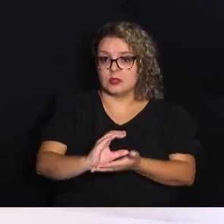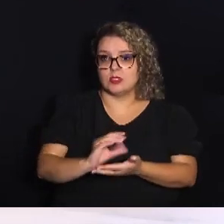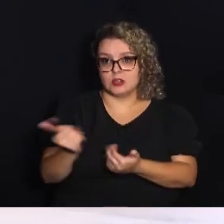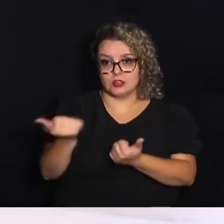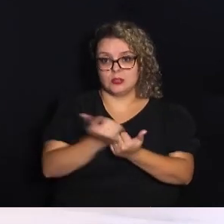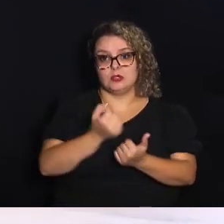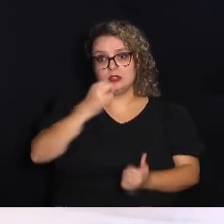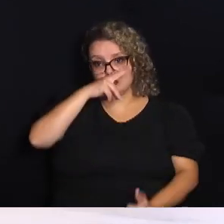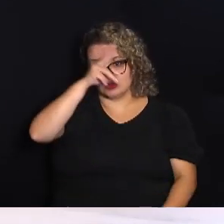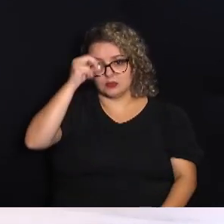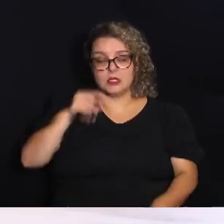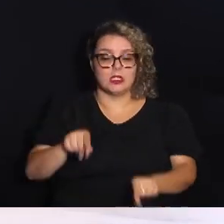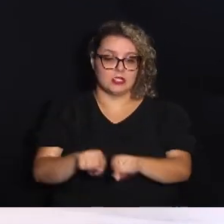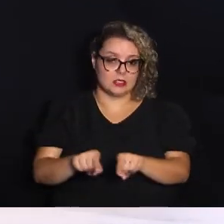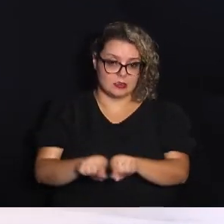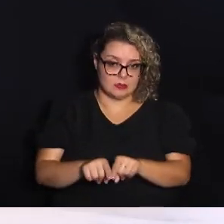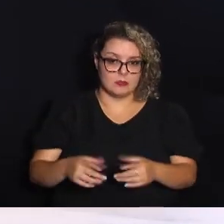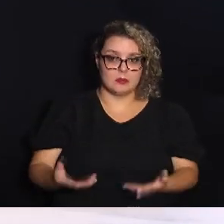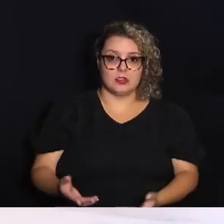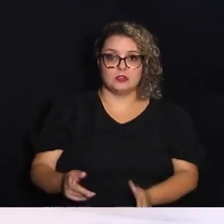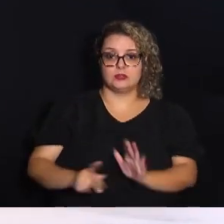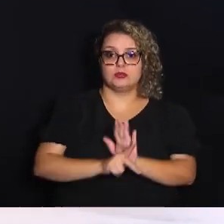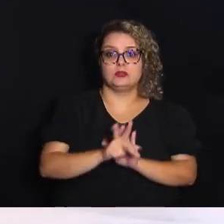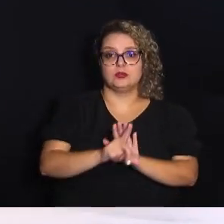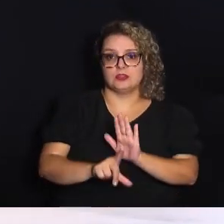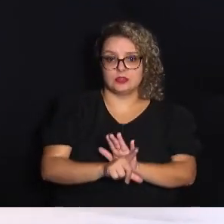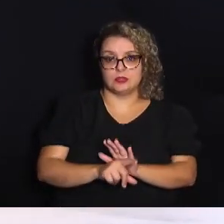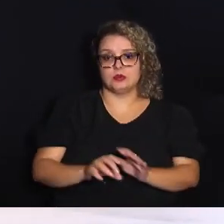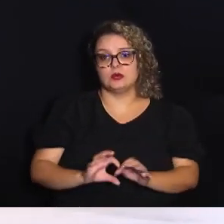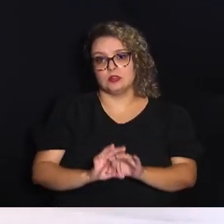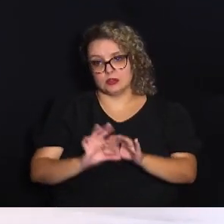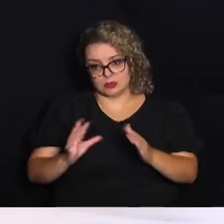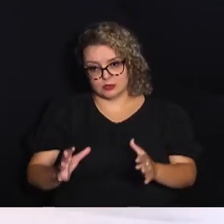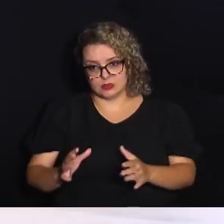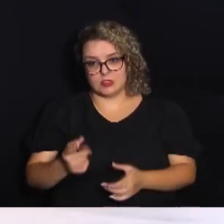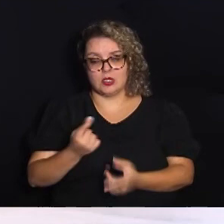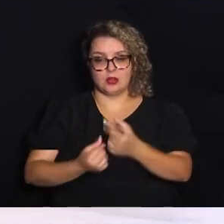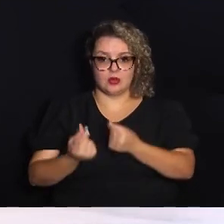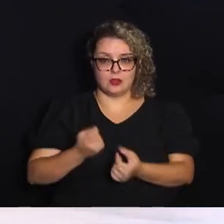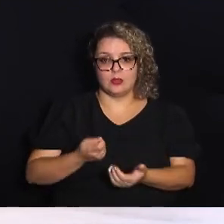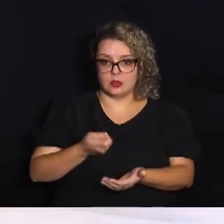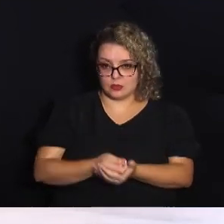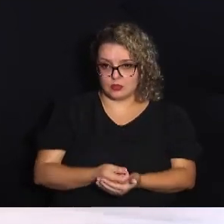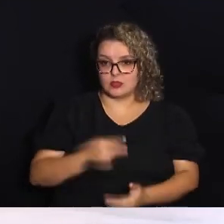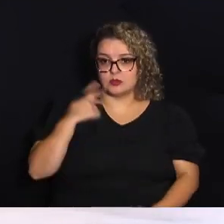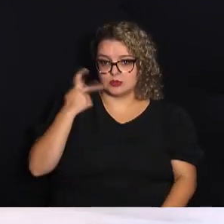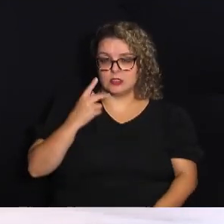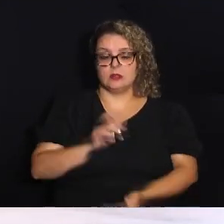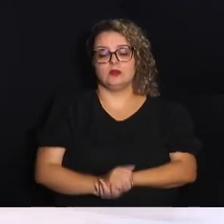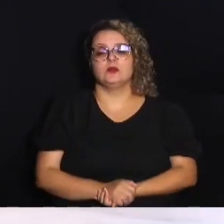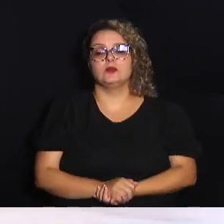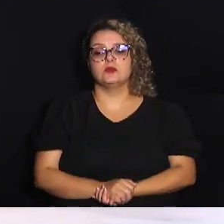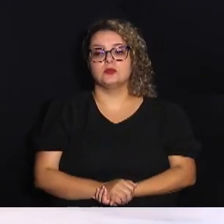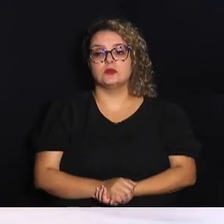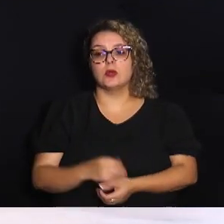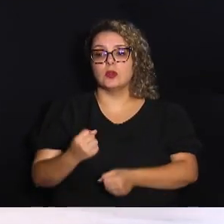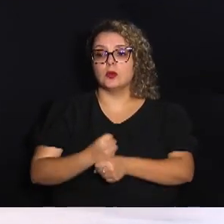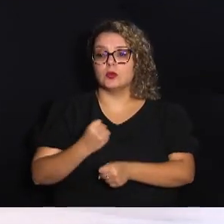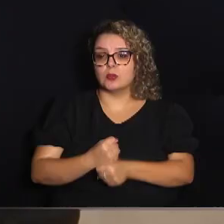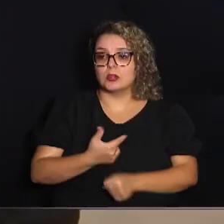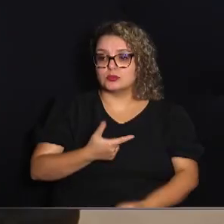representação dele e do vice-prefeito além dos projetos de lei que disponha sobre a remuneração dos